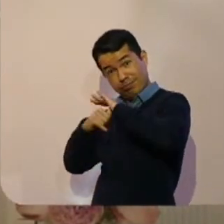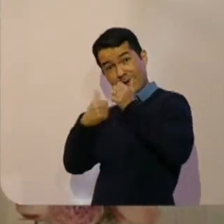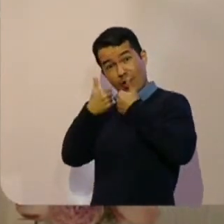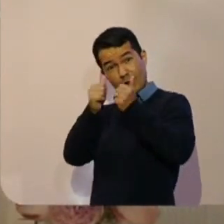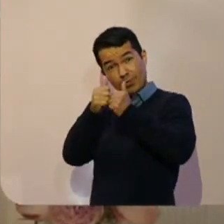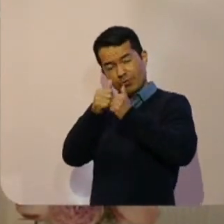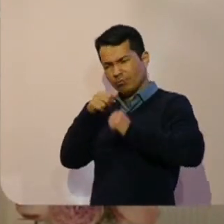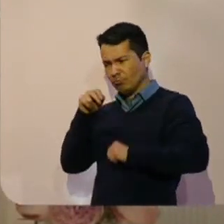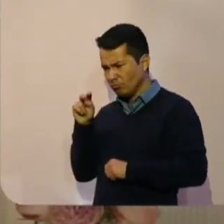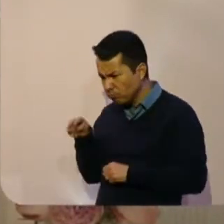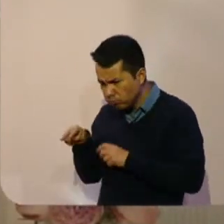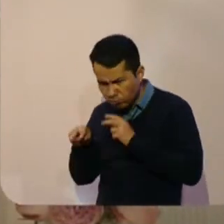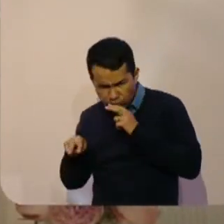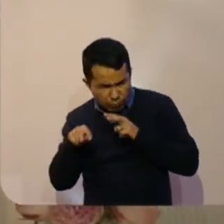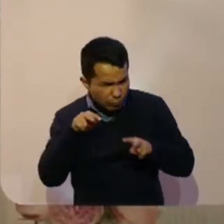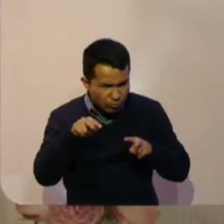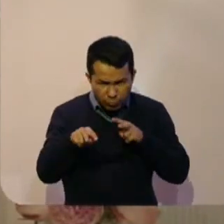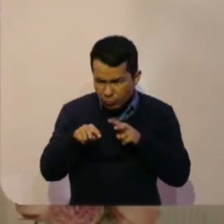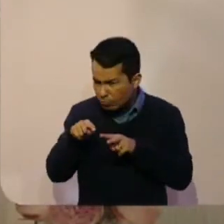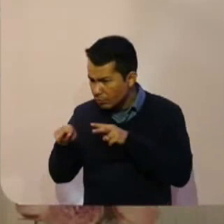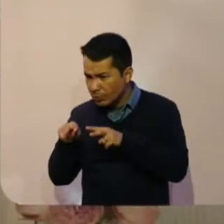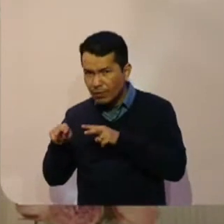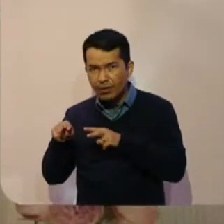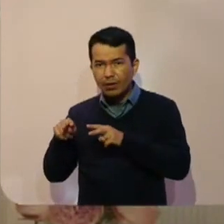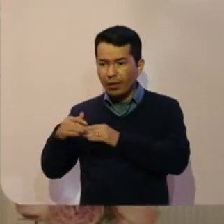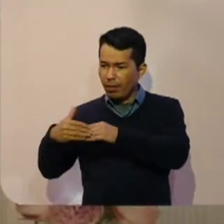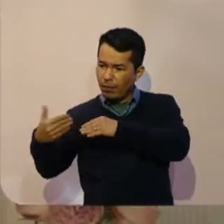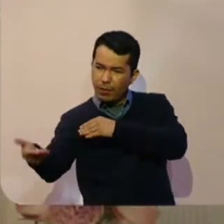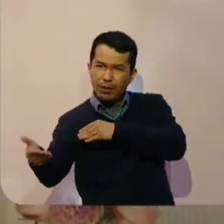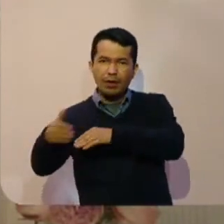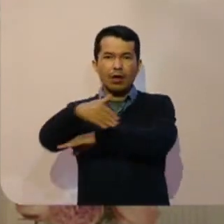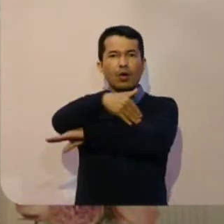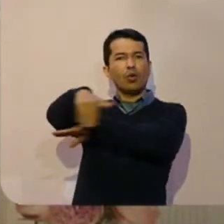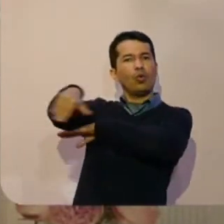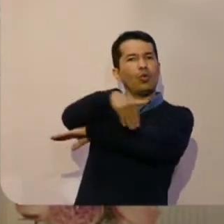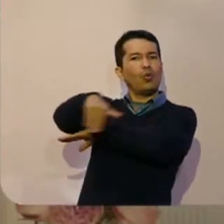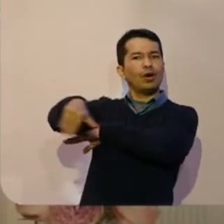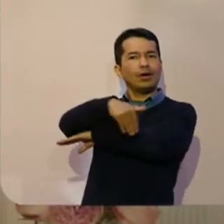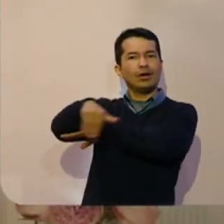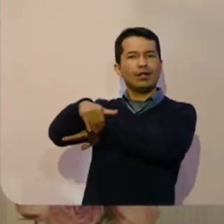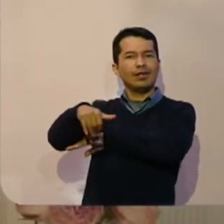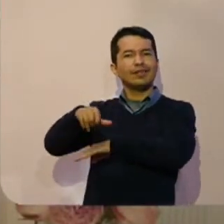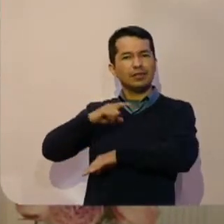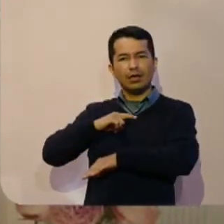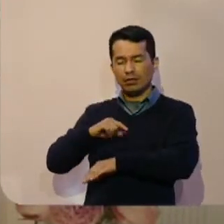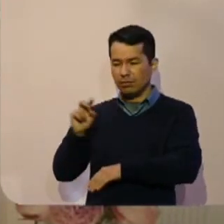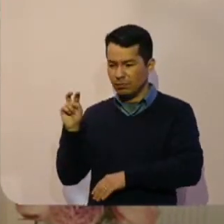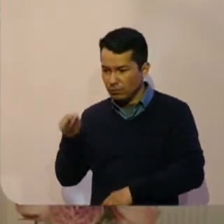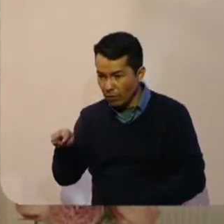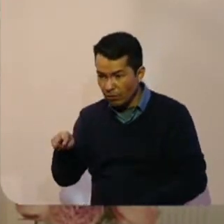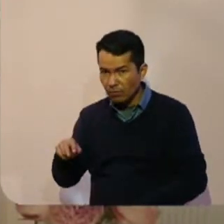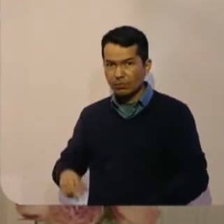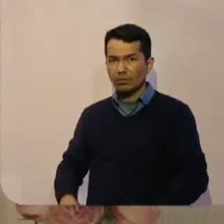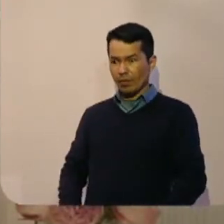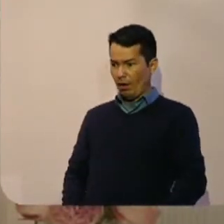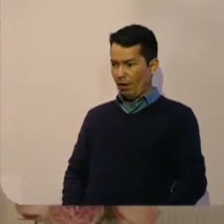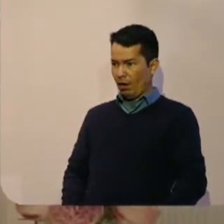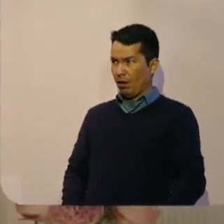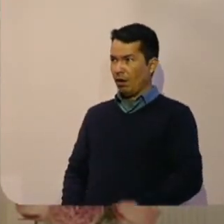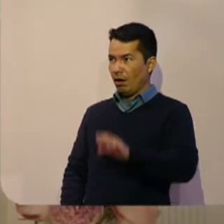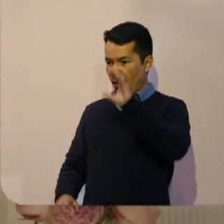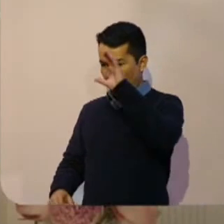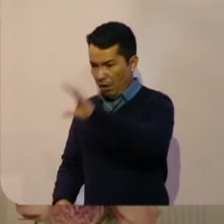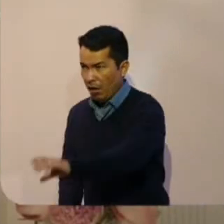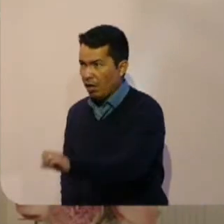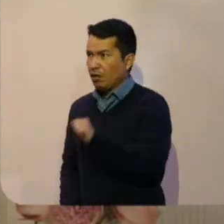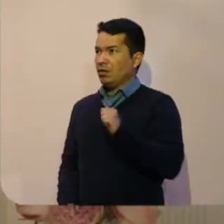e foi caminhando. E lá está, na beira da rodovia, um envelopinho caído. E ela levantou para dizer: